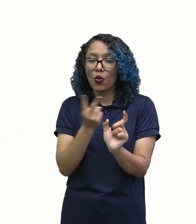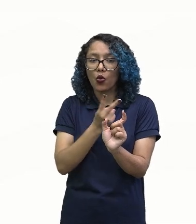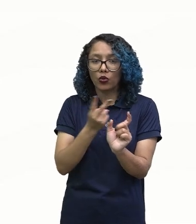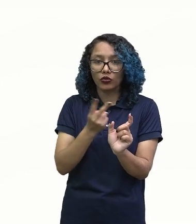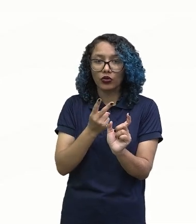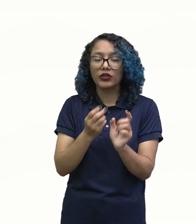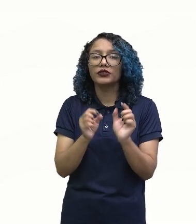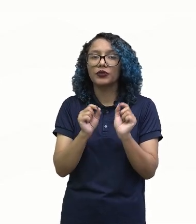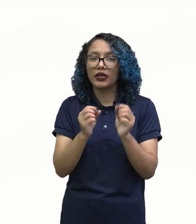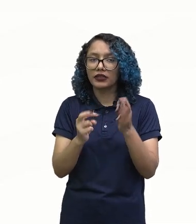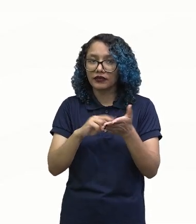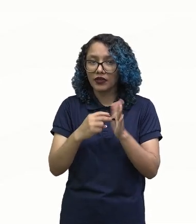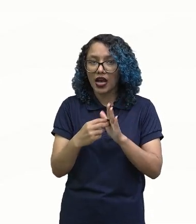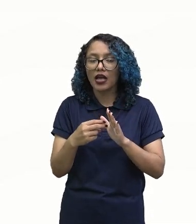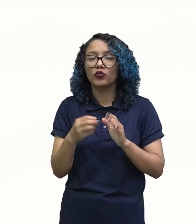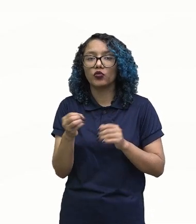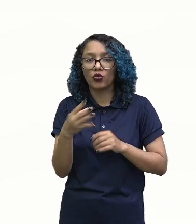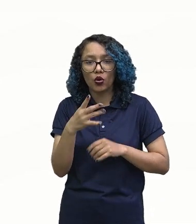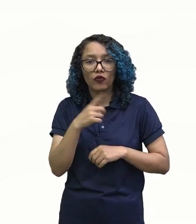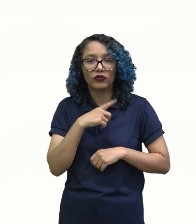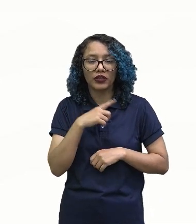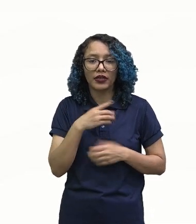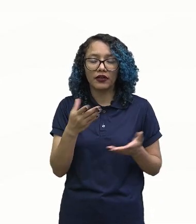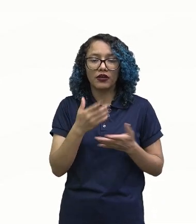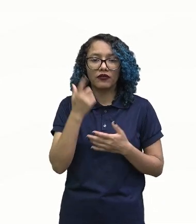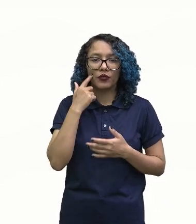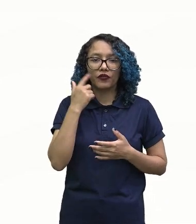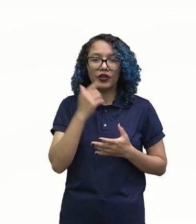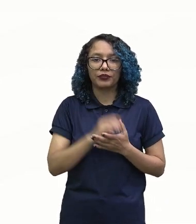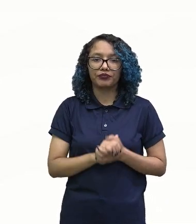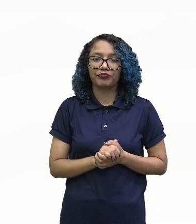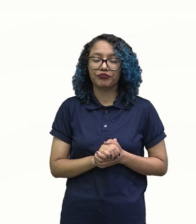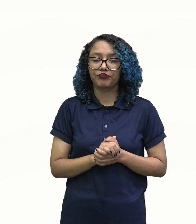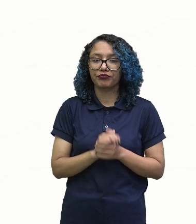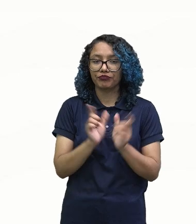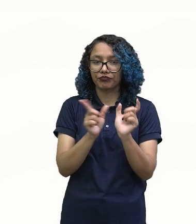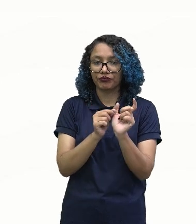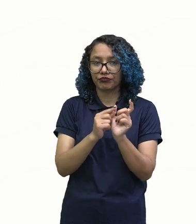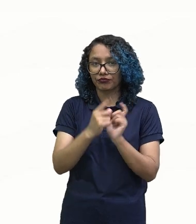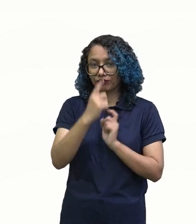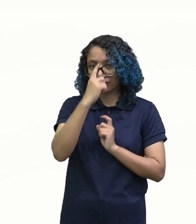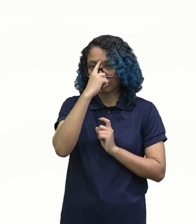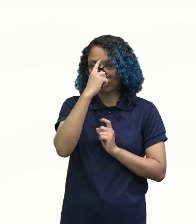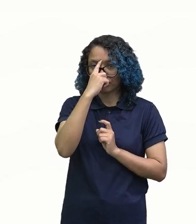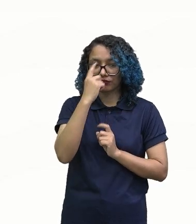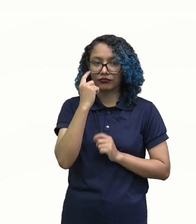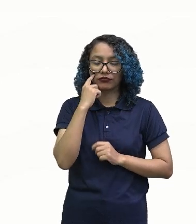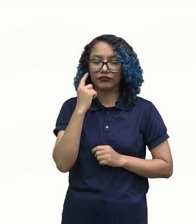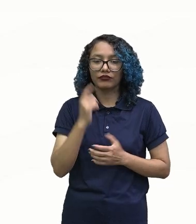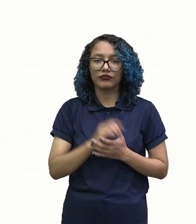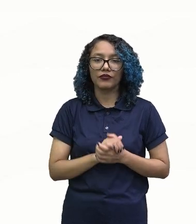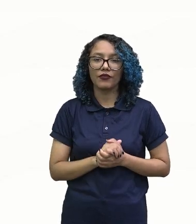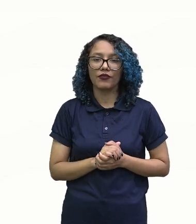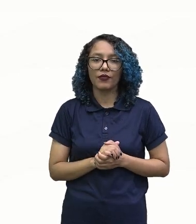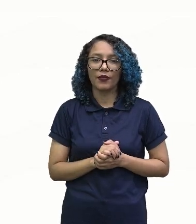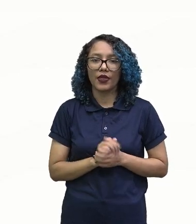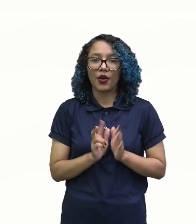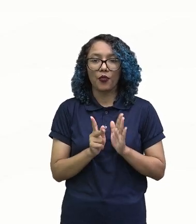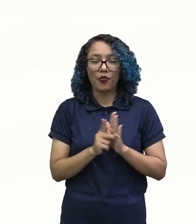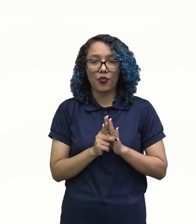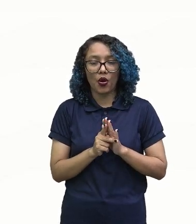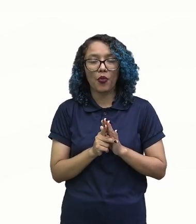novos significados, certo? Então, vamos conhecer agora os prefixos latinos, que vêm da